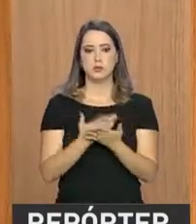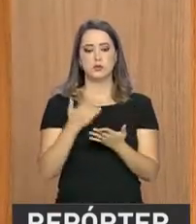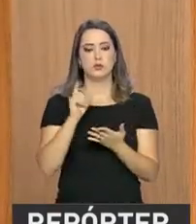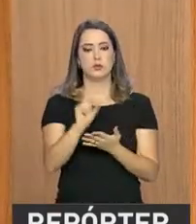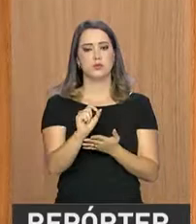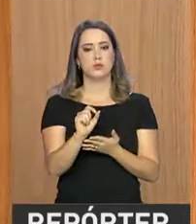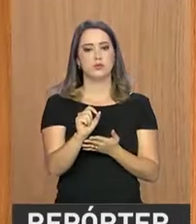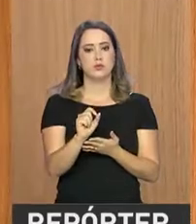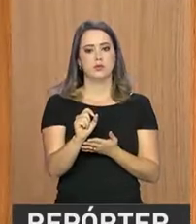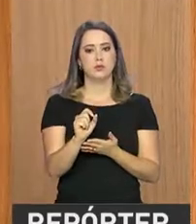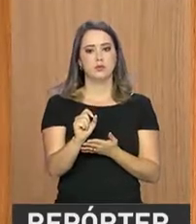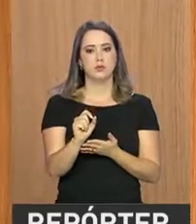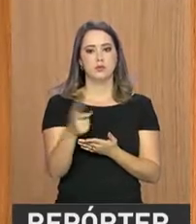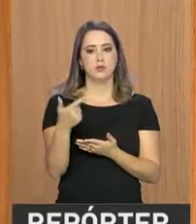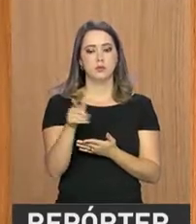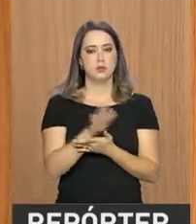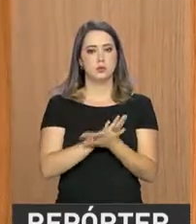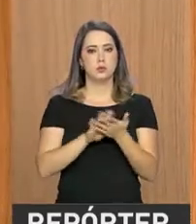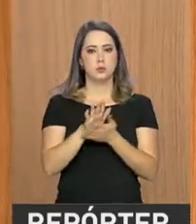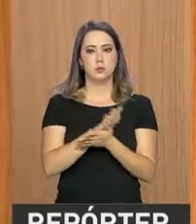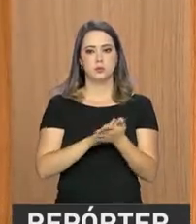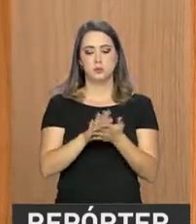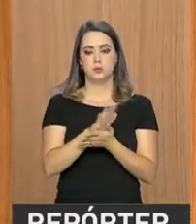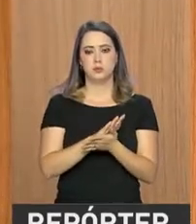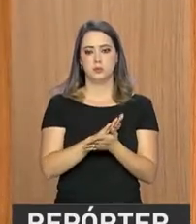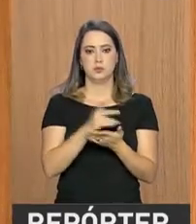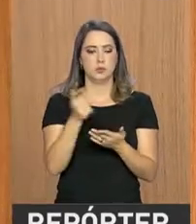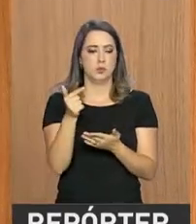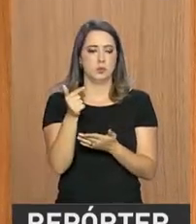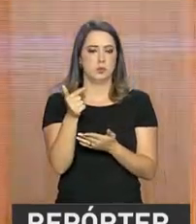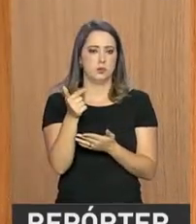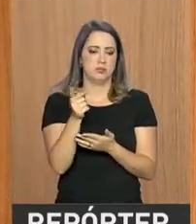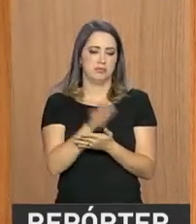então não houve